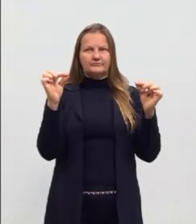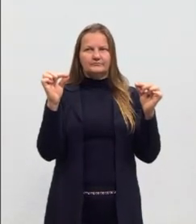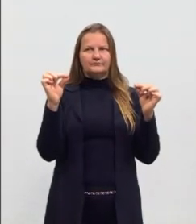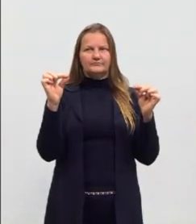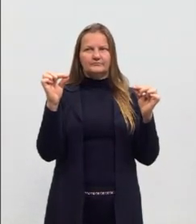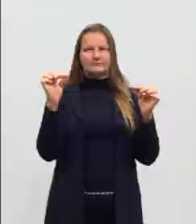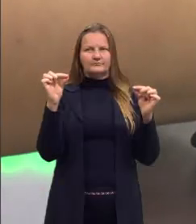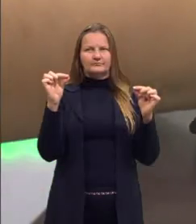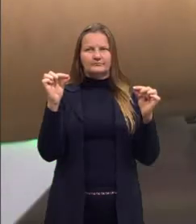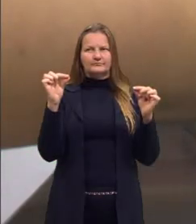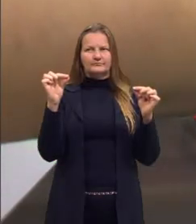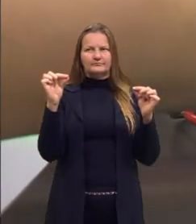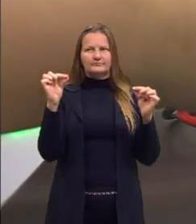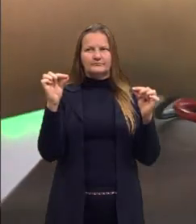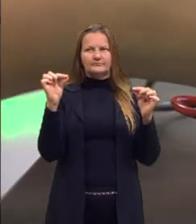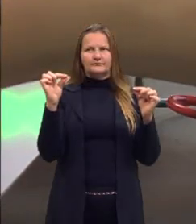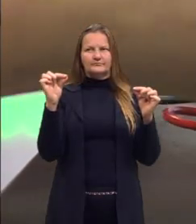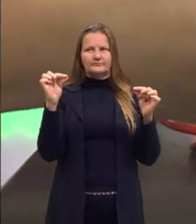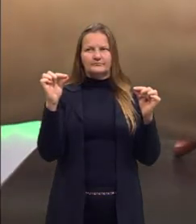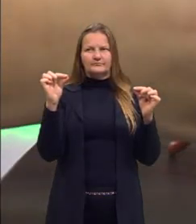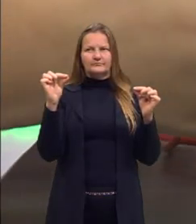valor vai mudar então agora